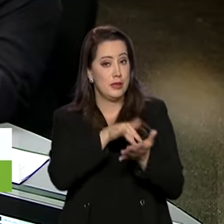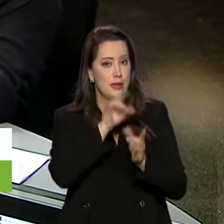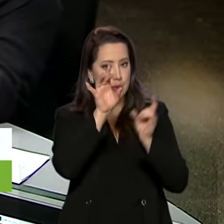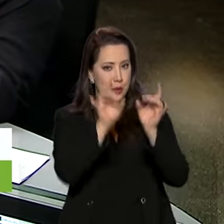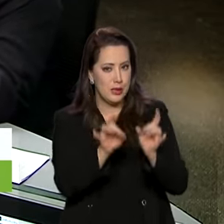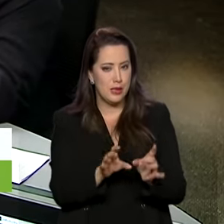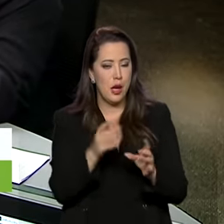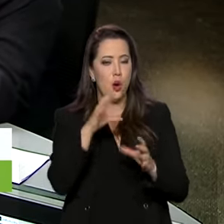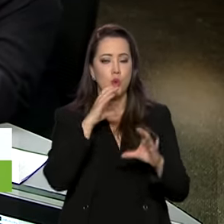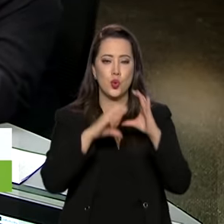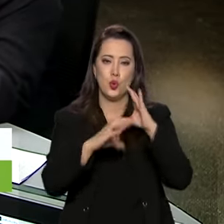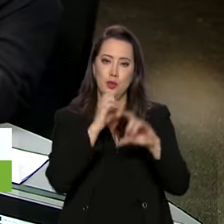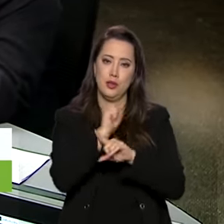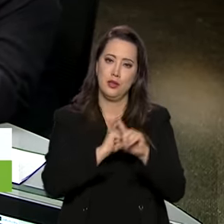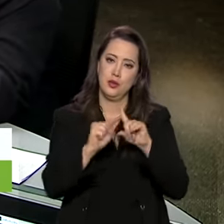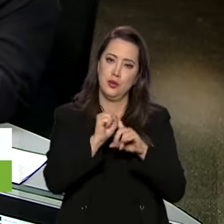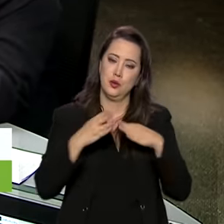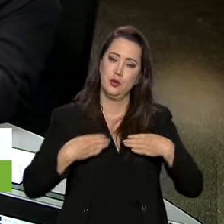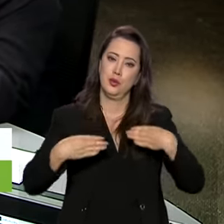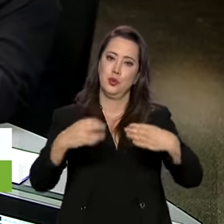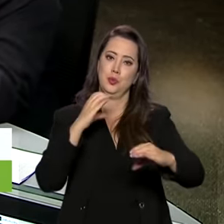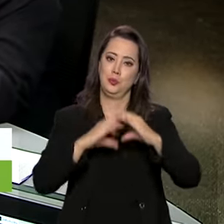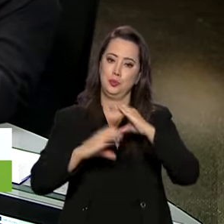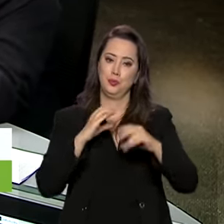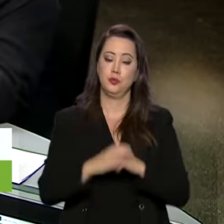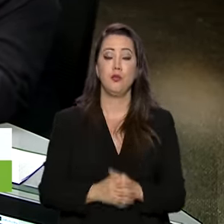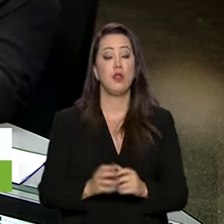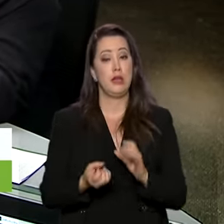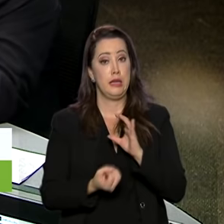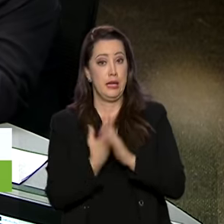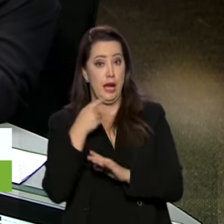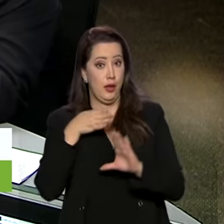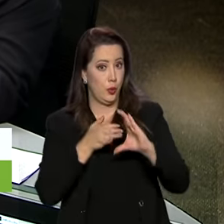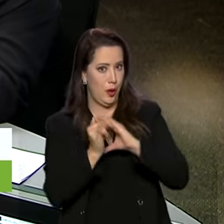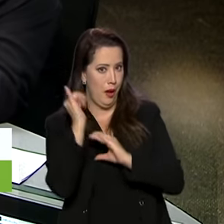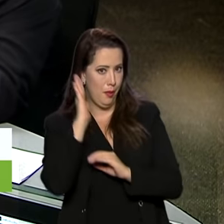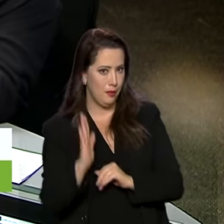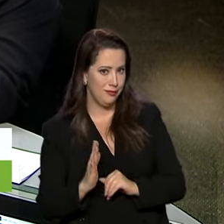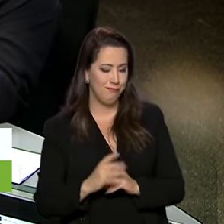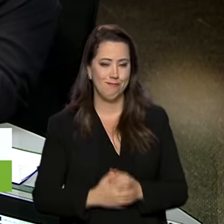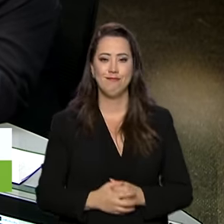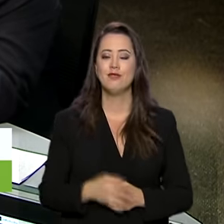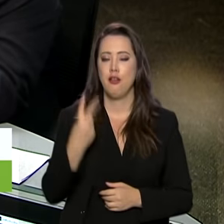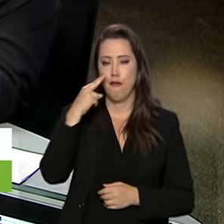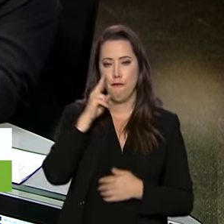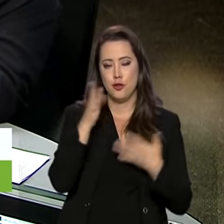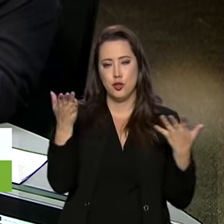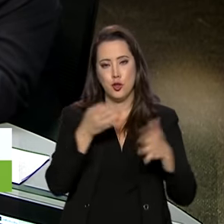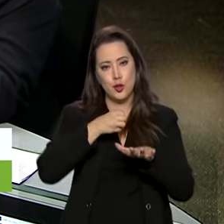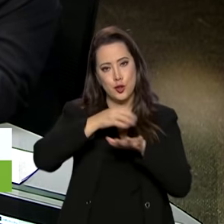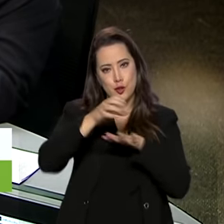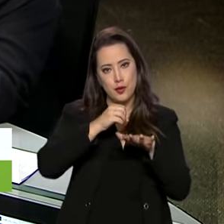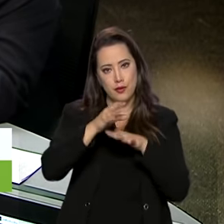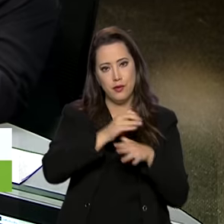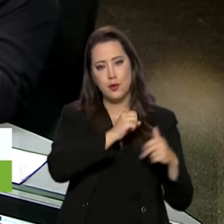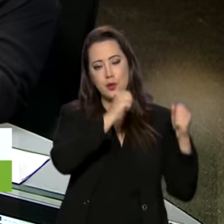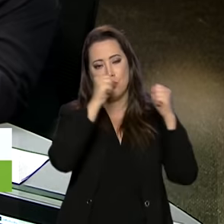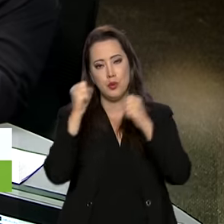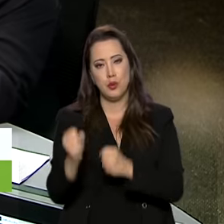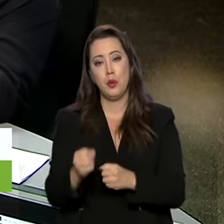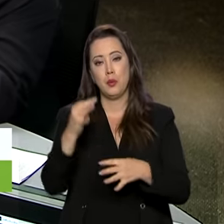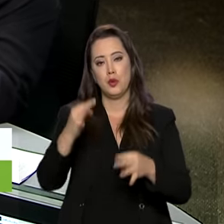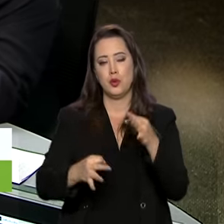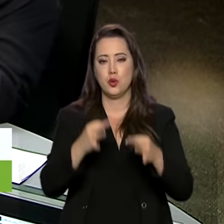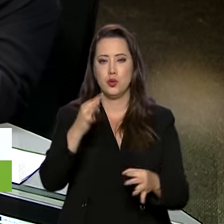especial de comunicação social do ministério das Comunicações produção da empresa Brasil de Comunicação e agora com as notícias do Poder Judiciário